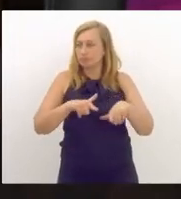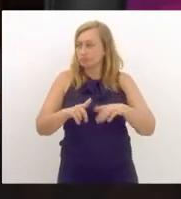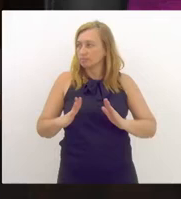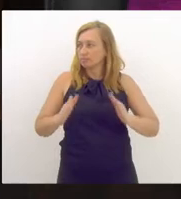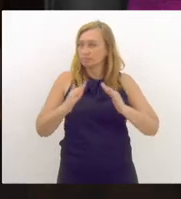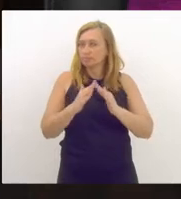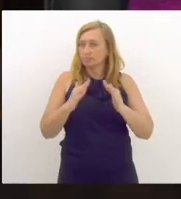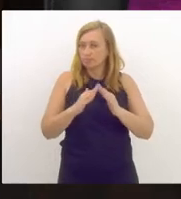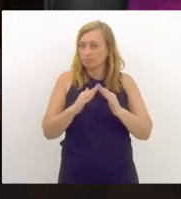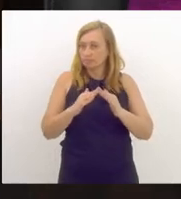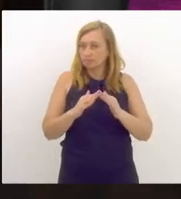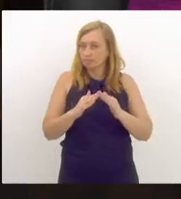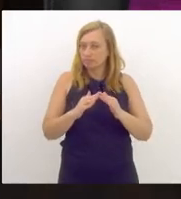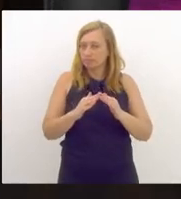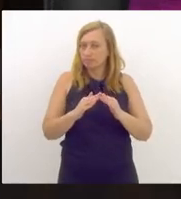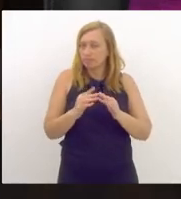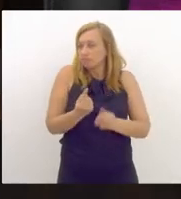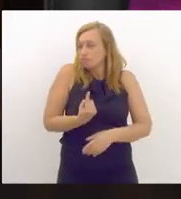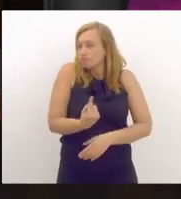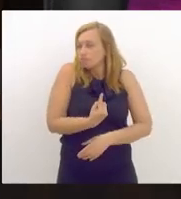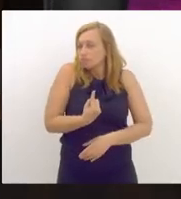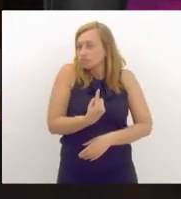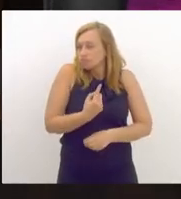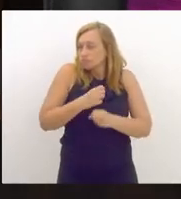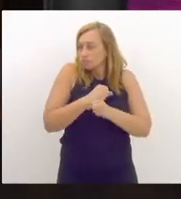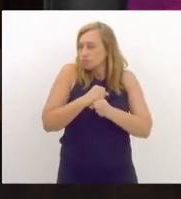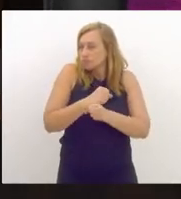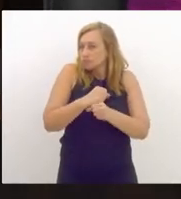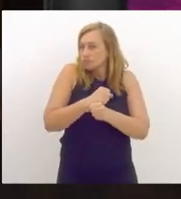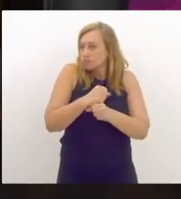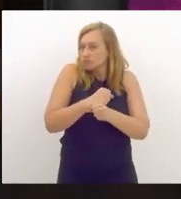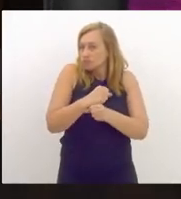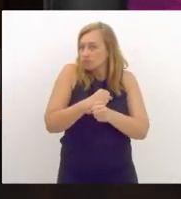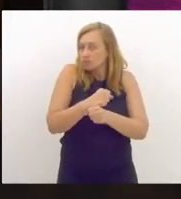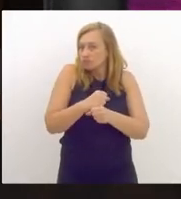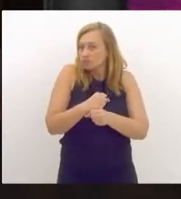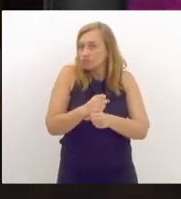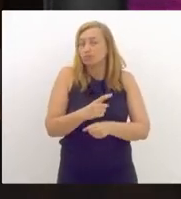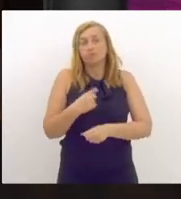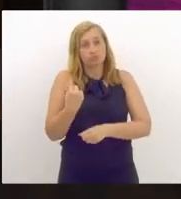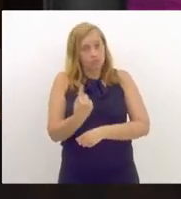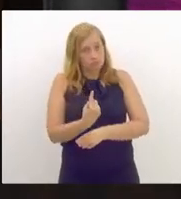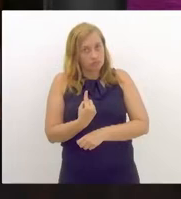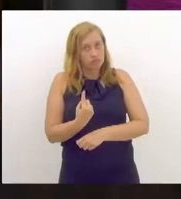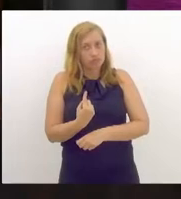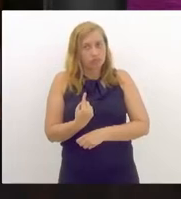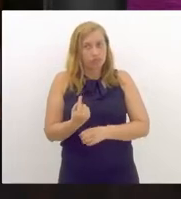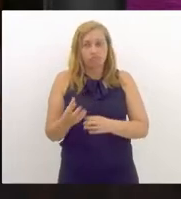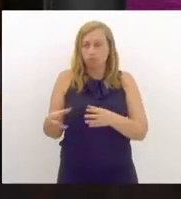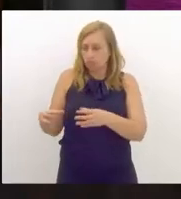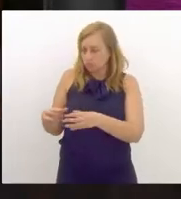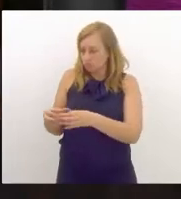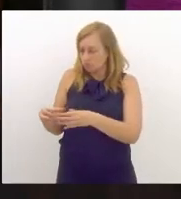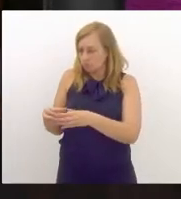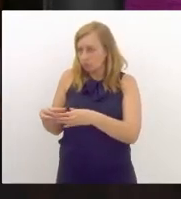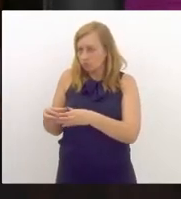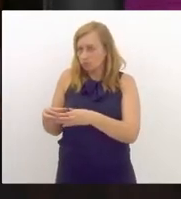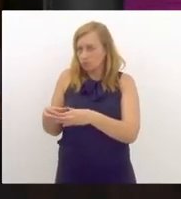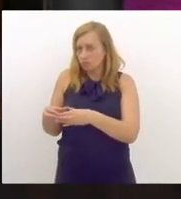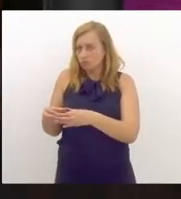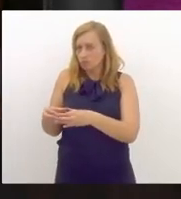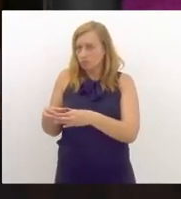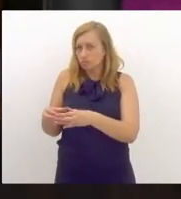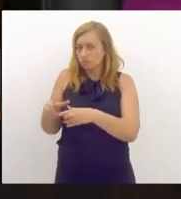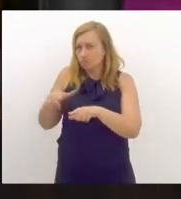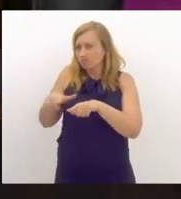Ficamos muito isoladas durante anos e ainda saindo uma categoria é